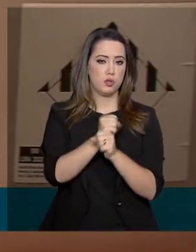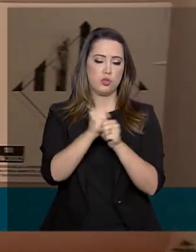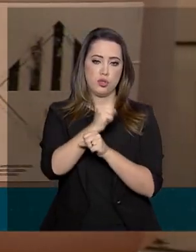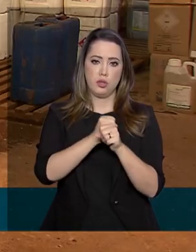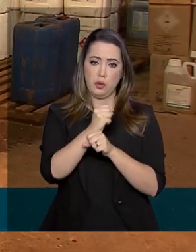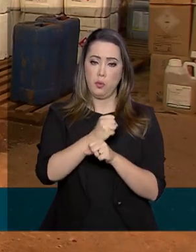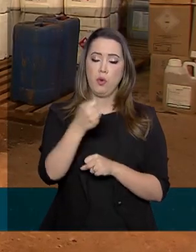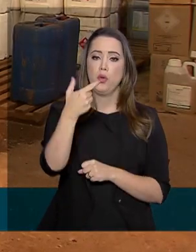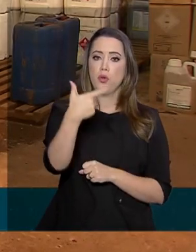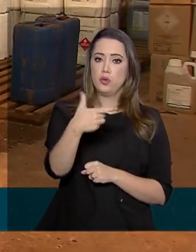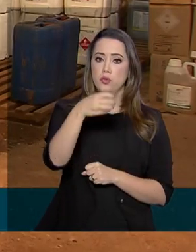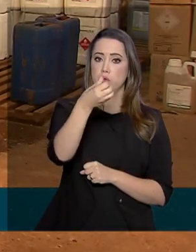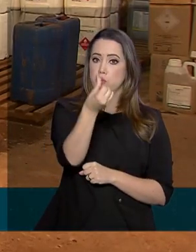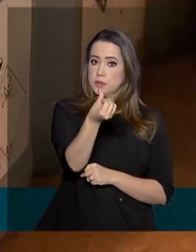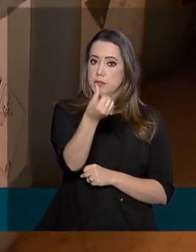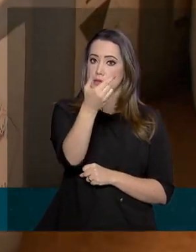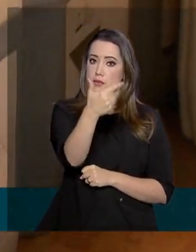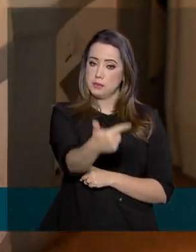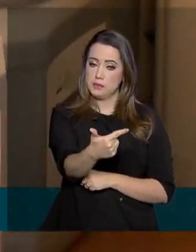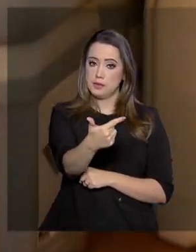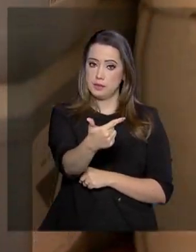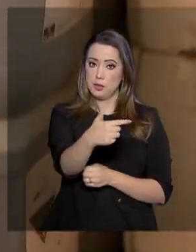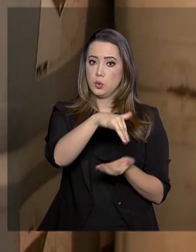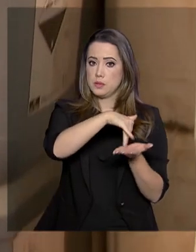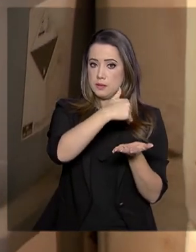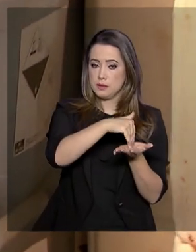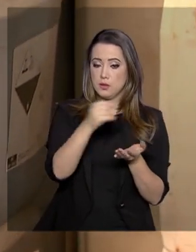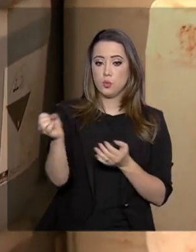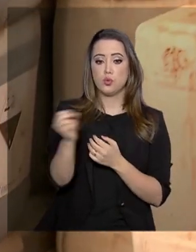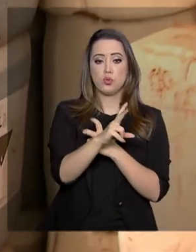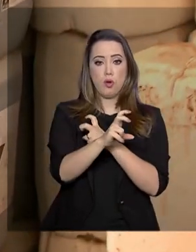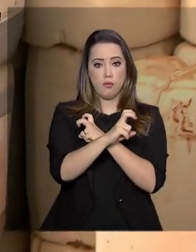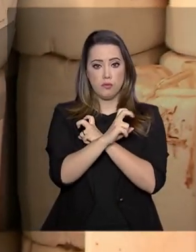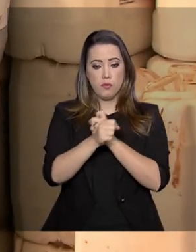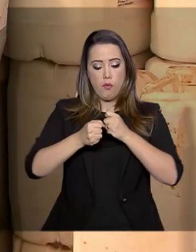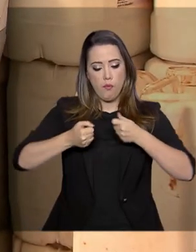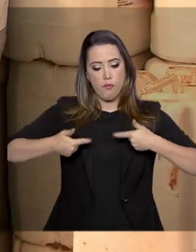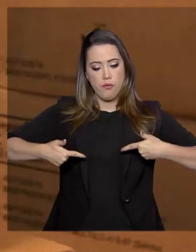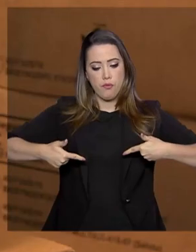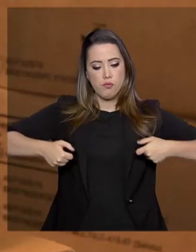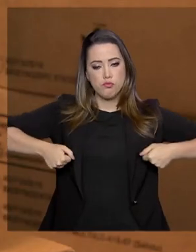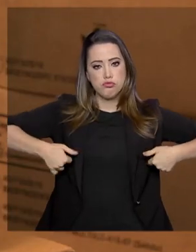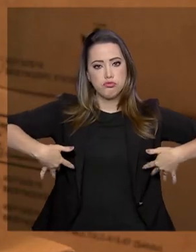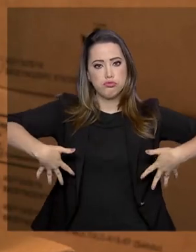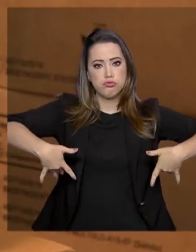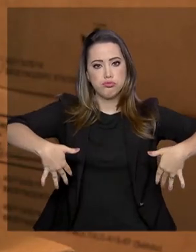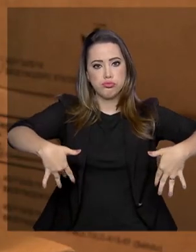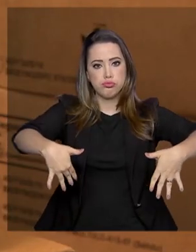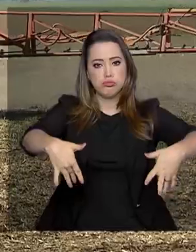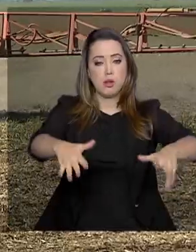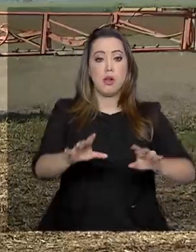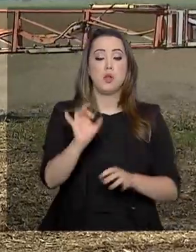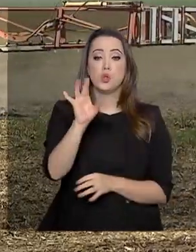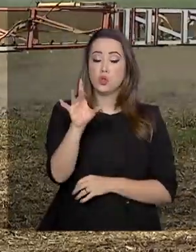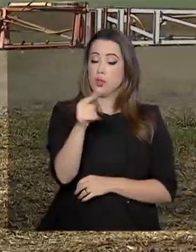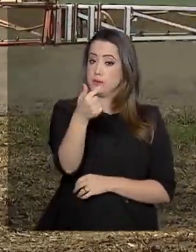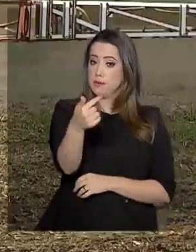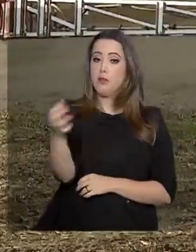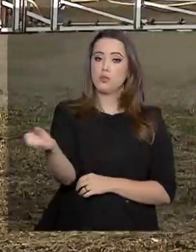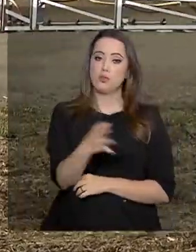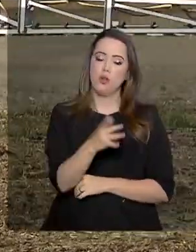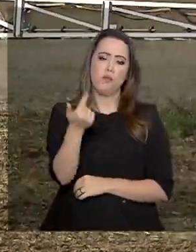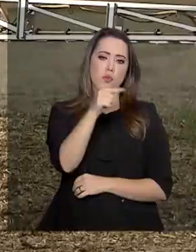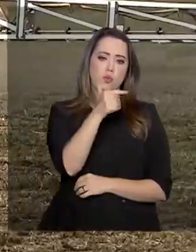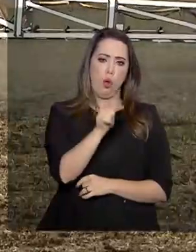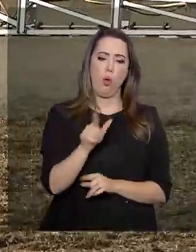262 defensivos agrícolas, mas desse total, apenas 7 são novos. Os outros são